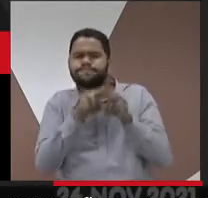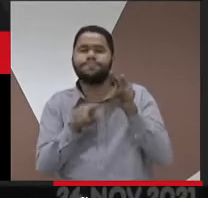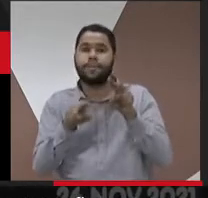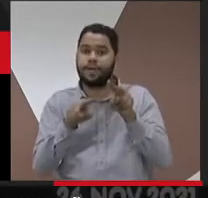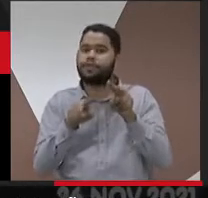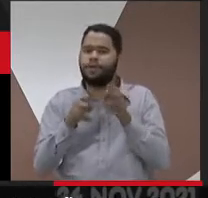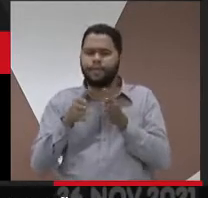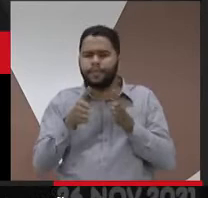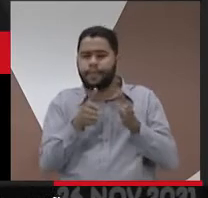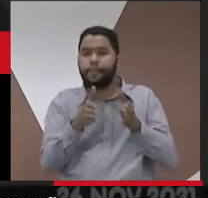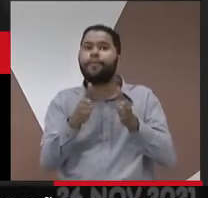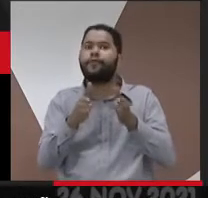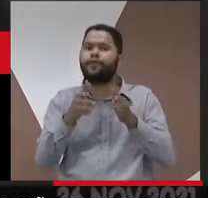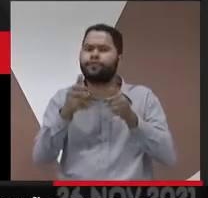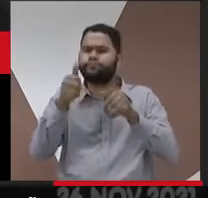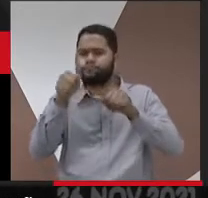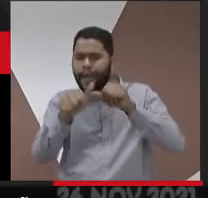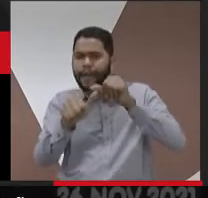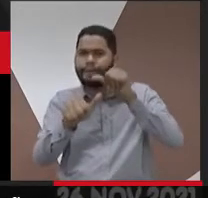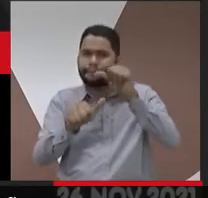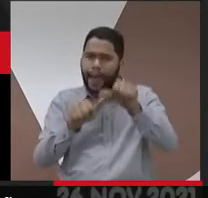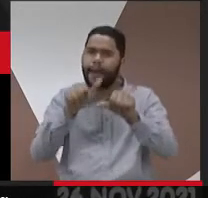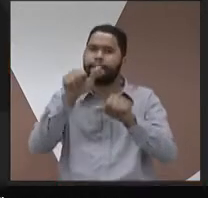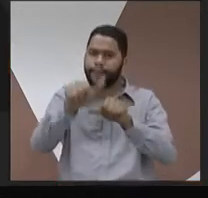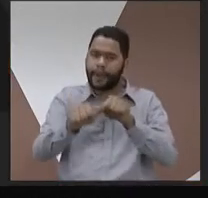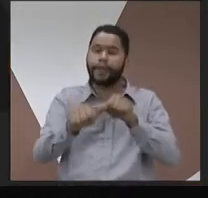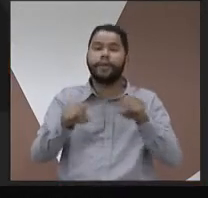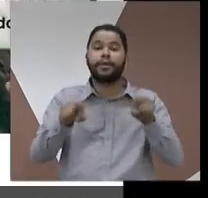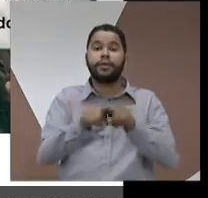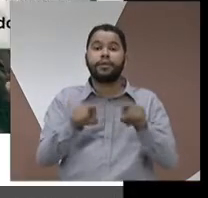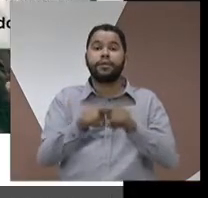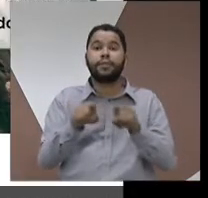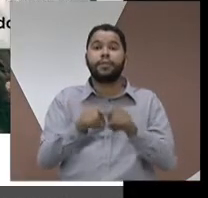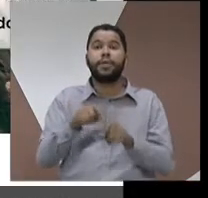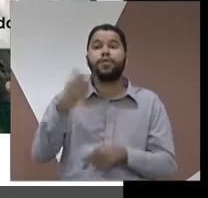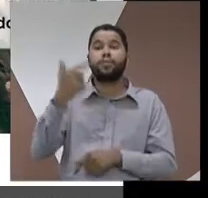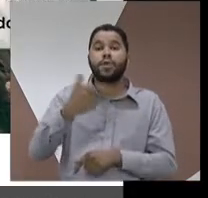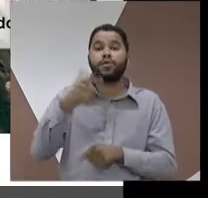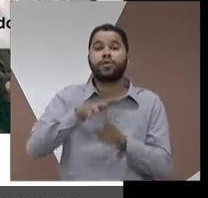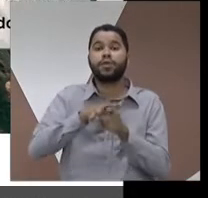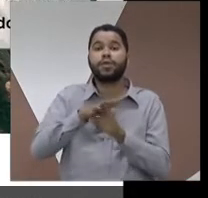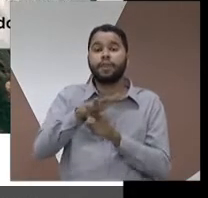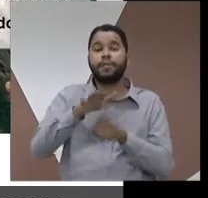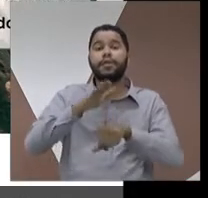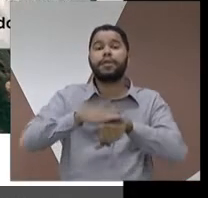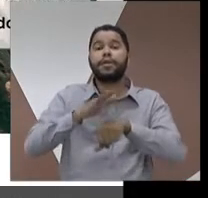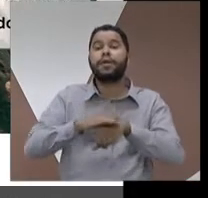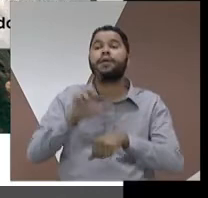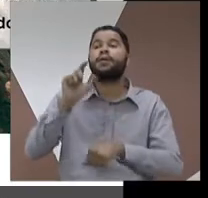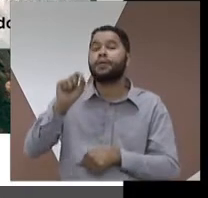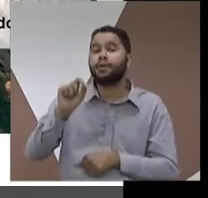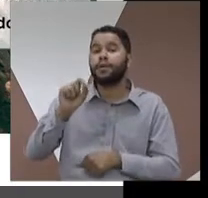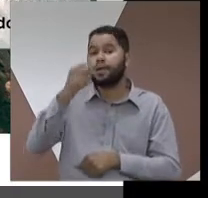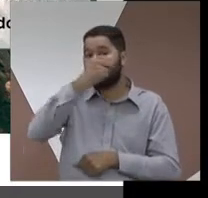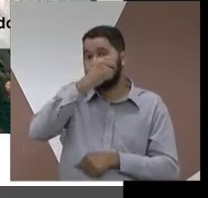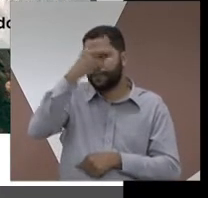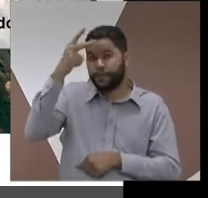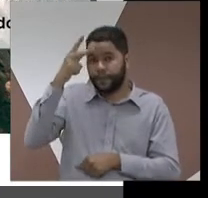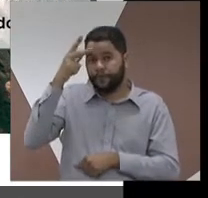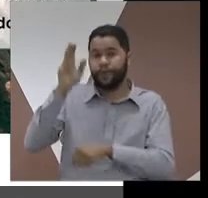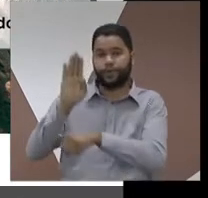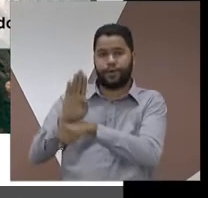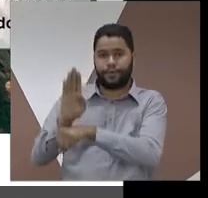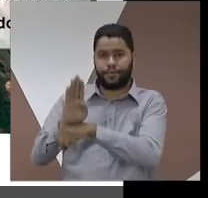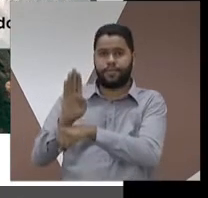foi refeito, né? E houve uma segunda demanda que veio justamente da Prefeitura de Betim,